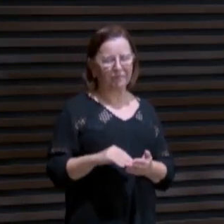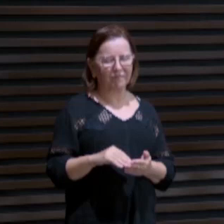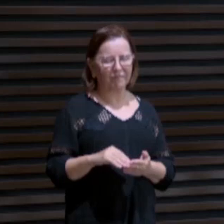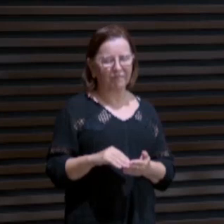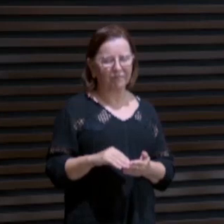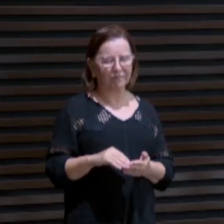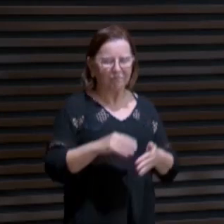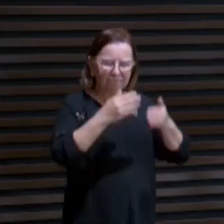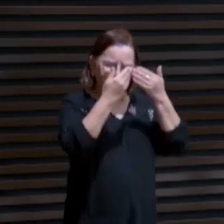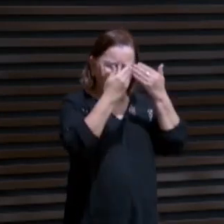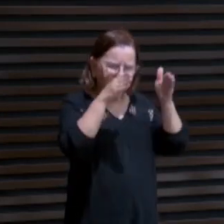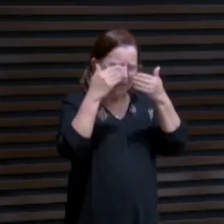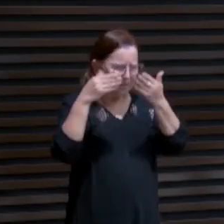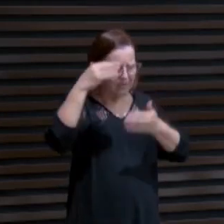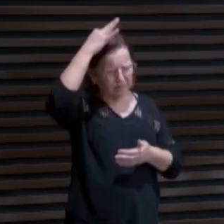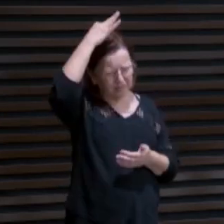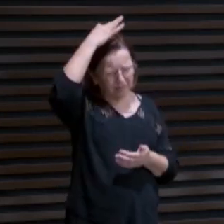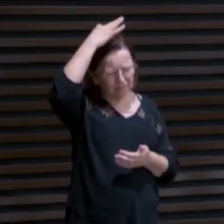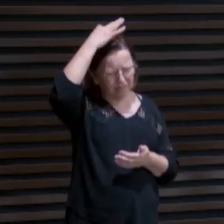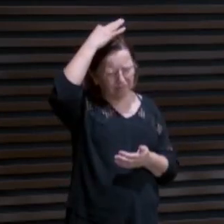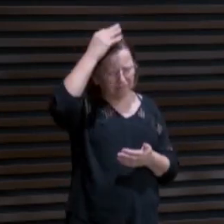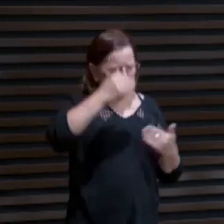abre o nosso entendimento e o nosso coração